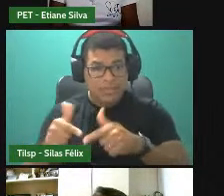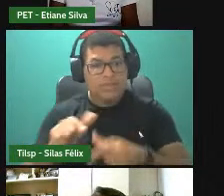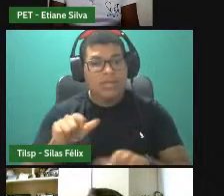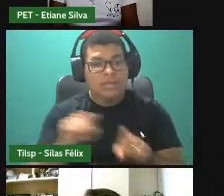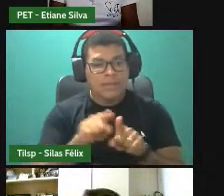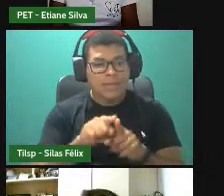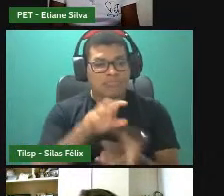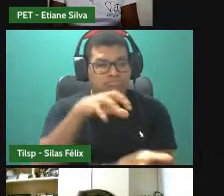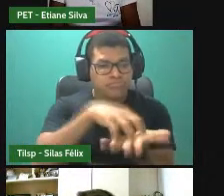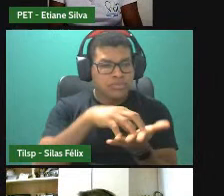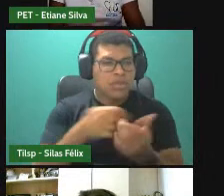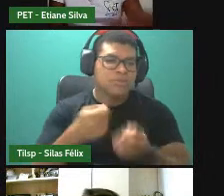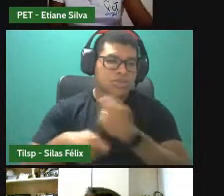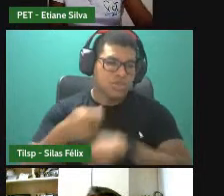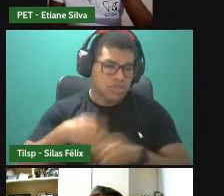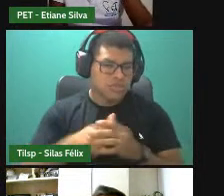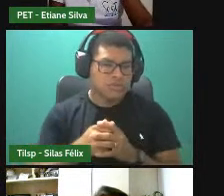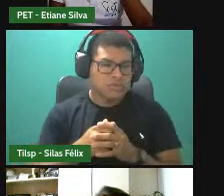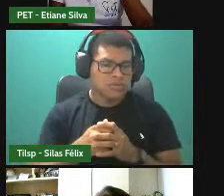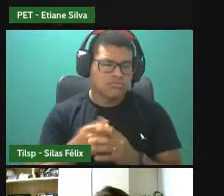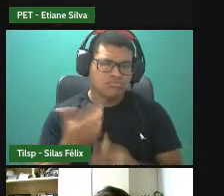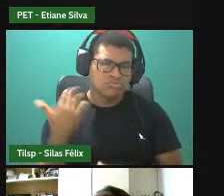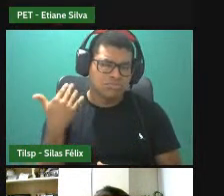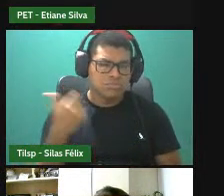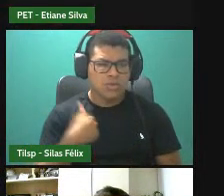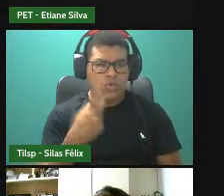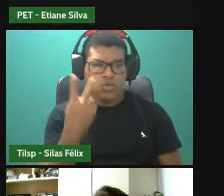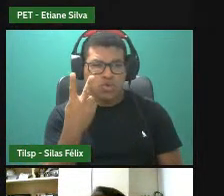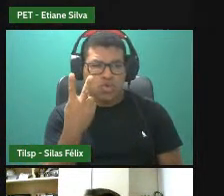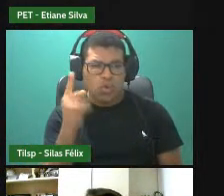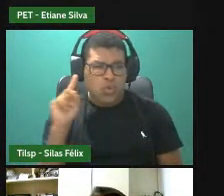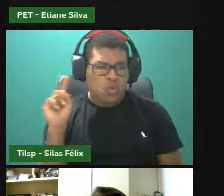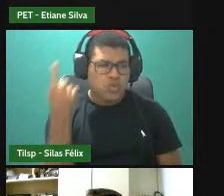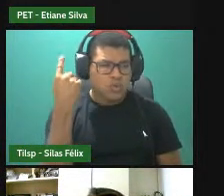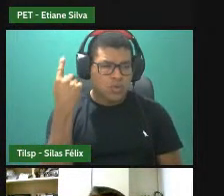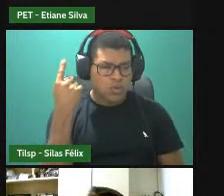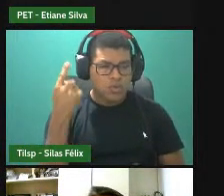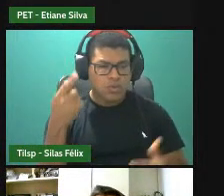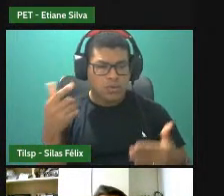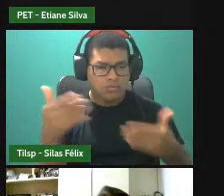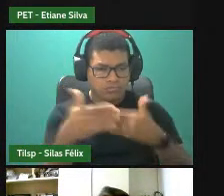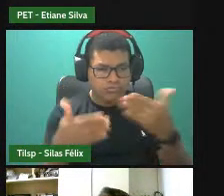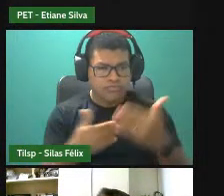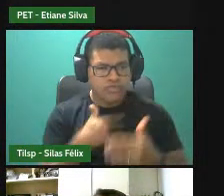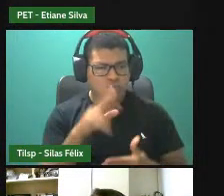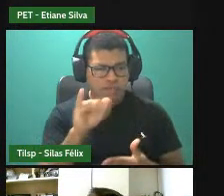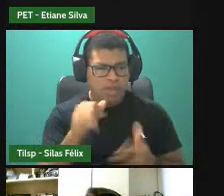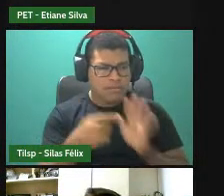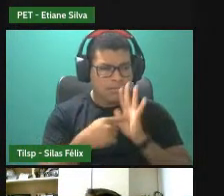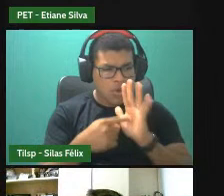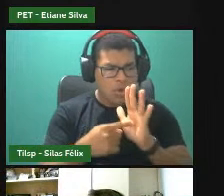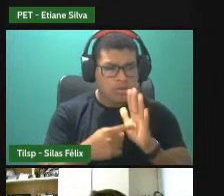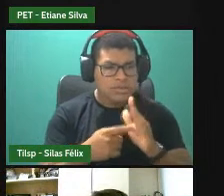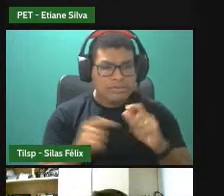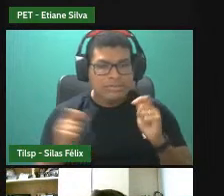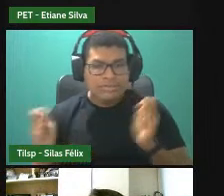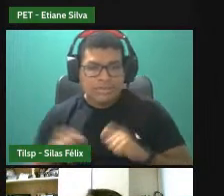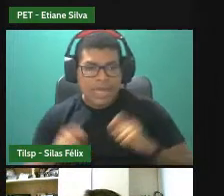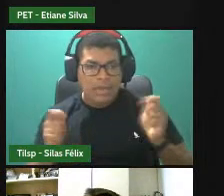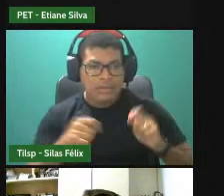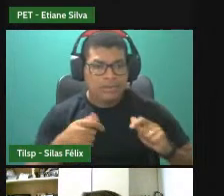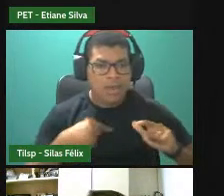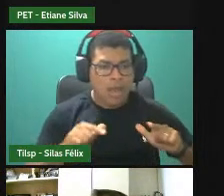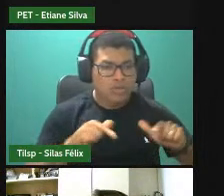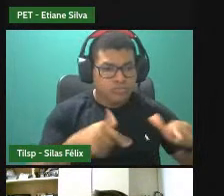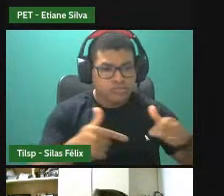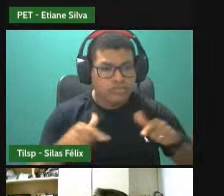administrativa. Depois, nos meus praticamente 2 últimos slides ali, eu vou tentar mostrar só pontualmente as possibilidades de atuação